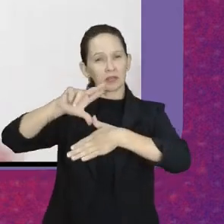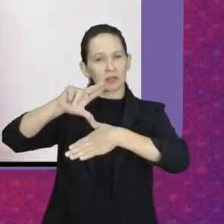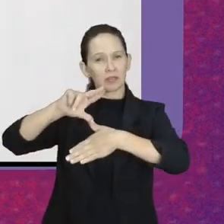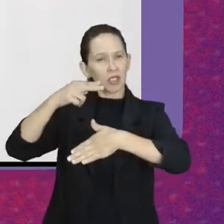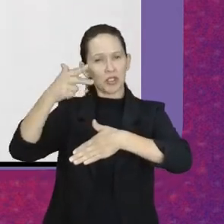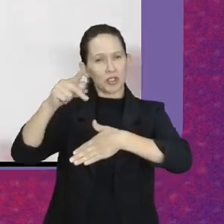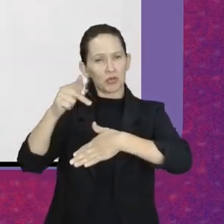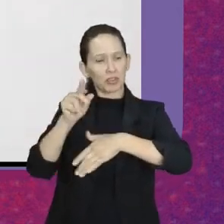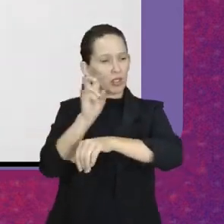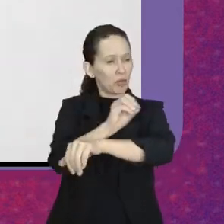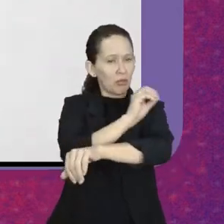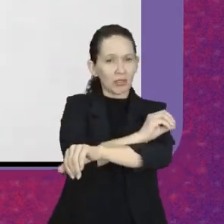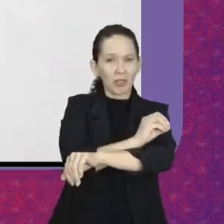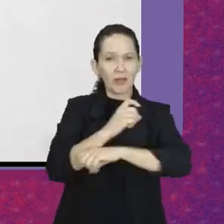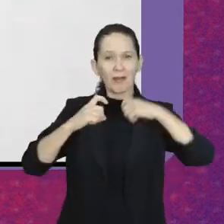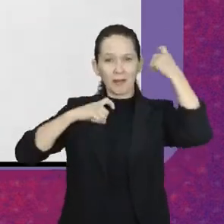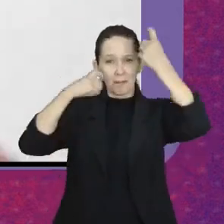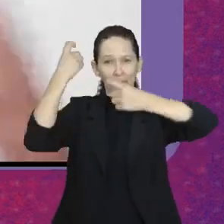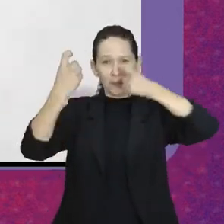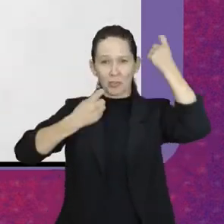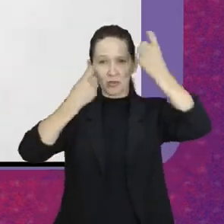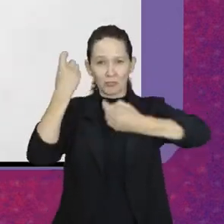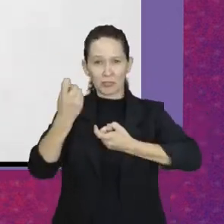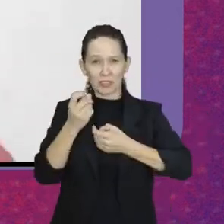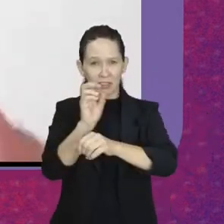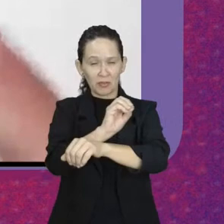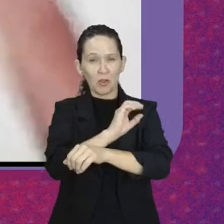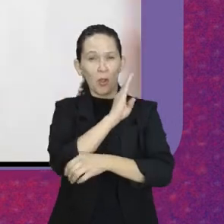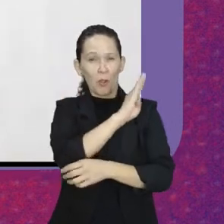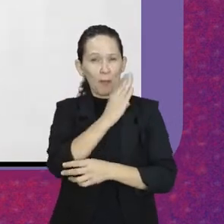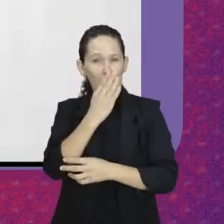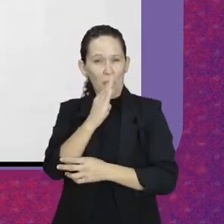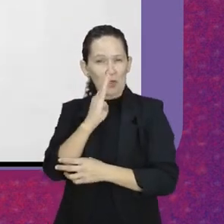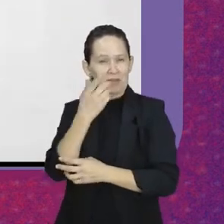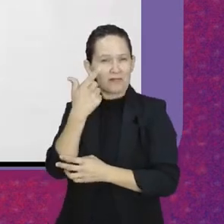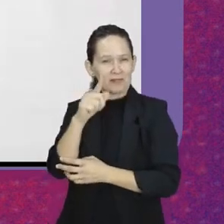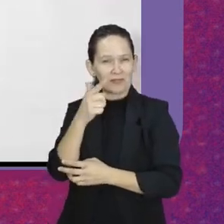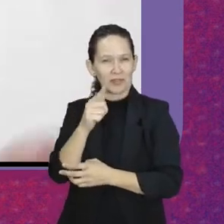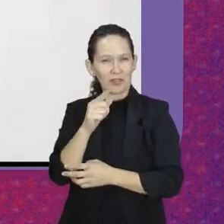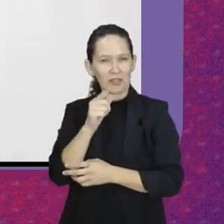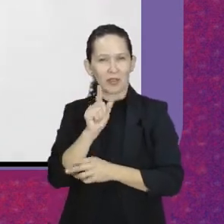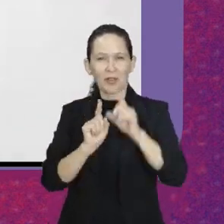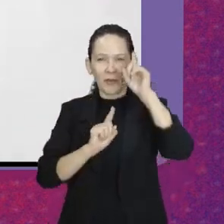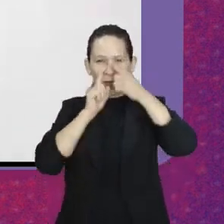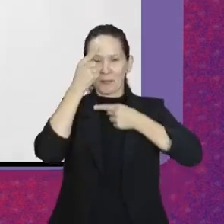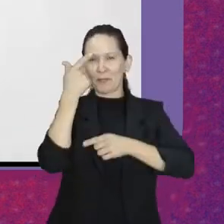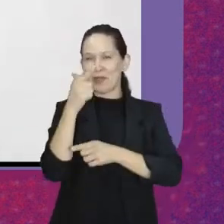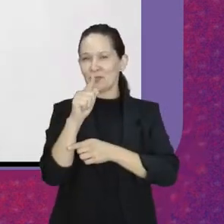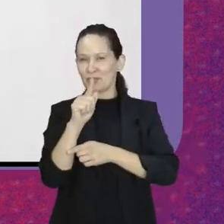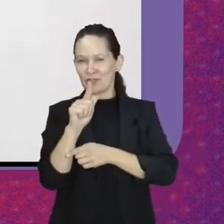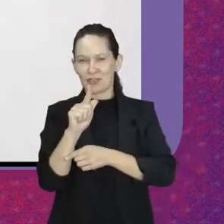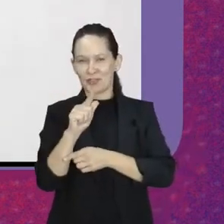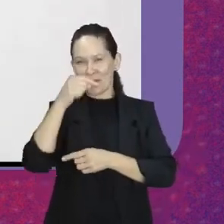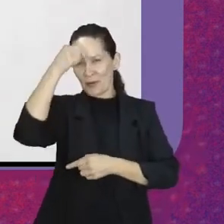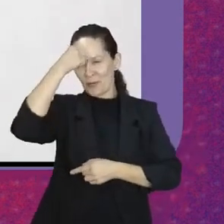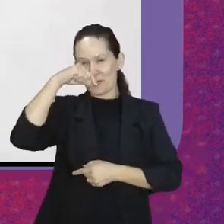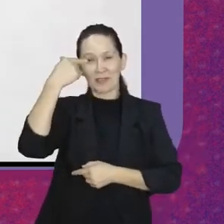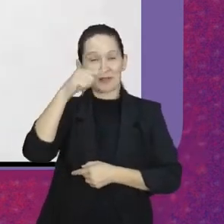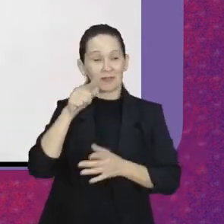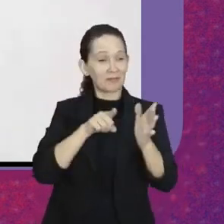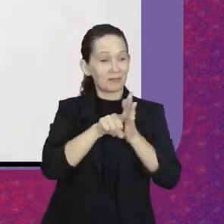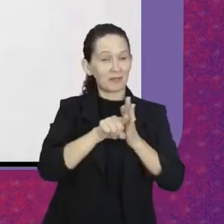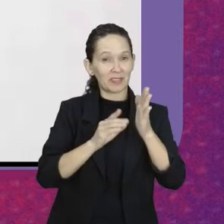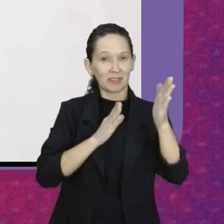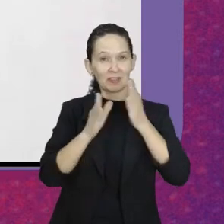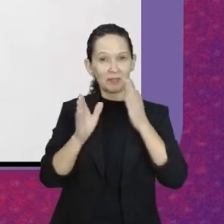tem essa noção de universalização. Bolívia não tinha, Peru, eu me lembro nessa época da pesquisa